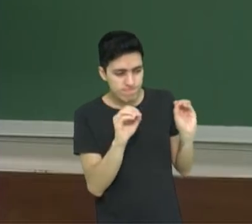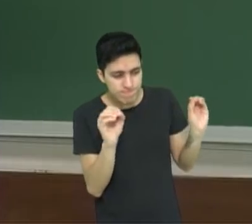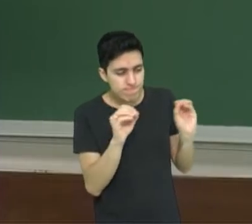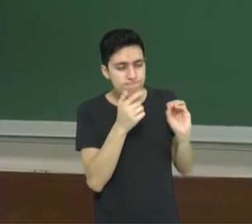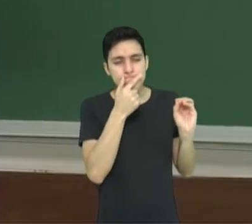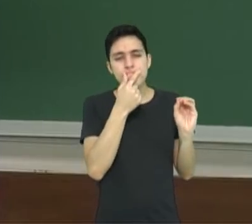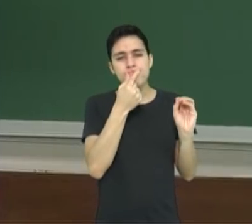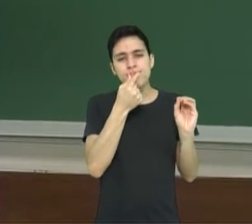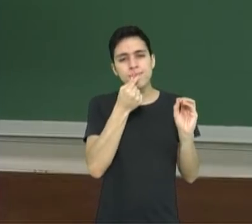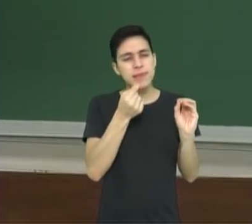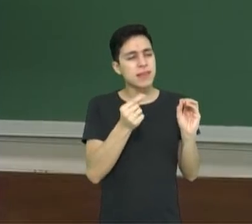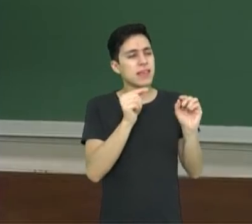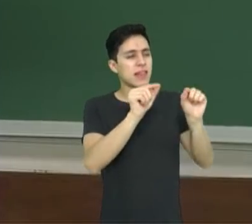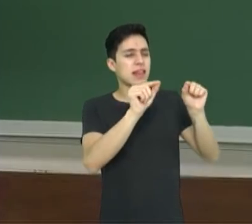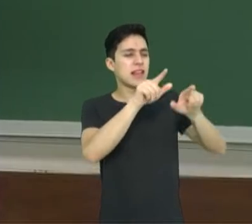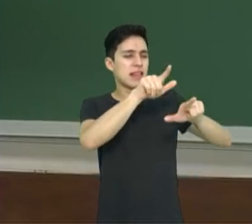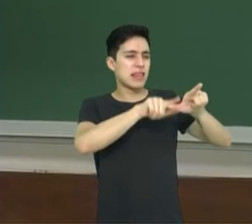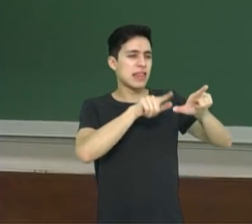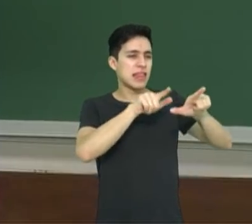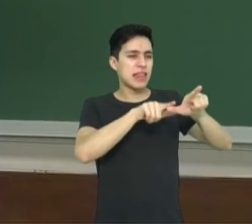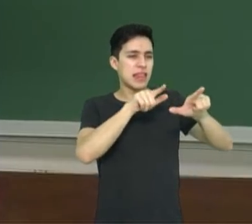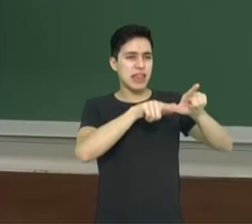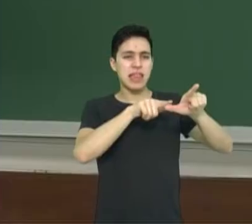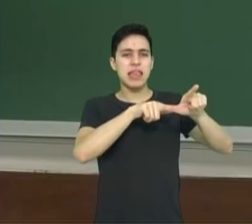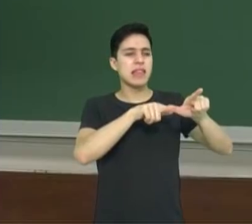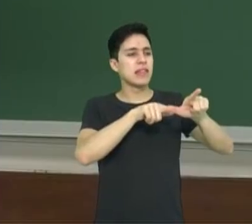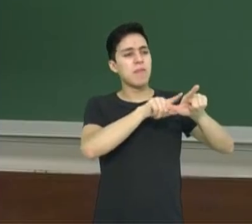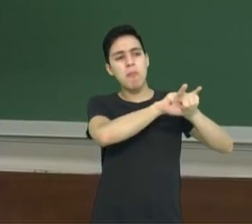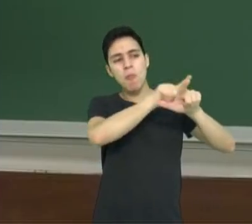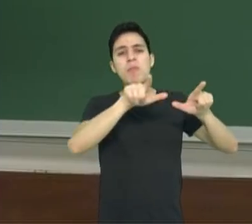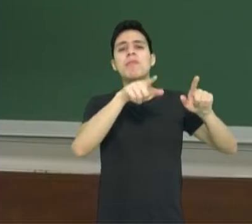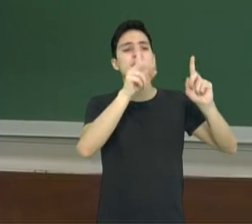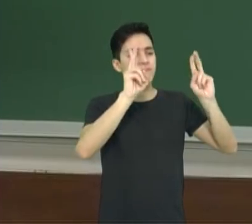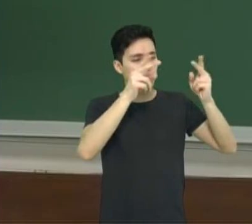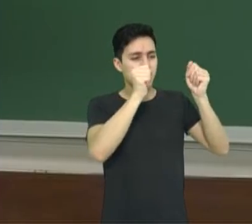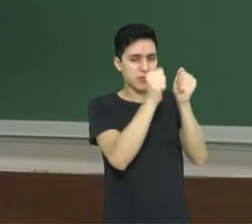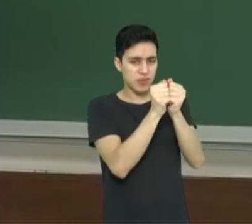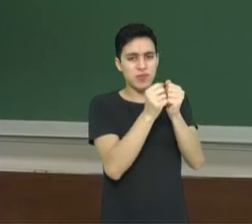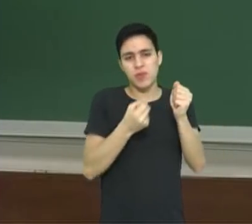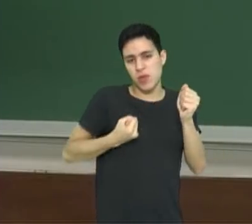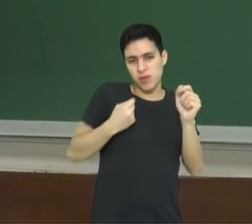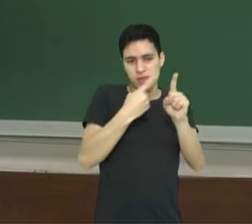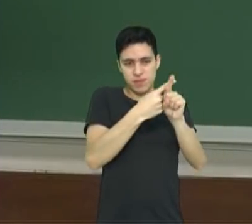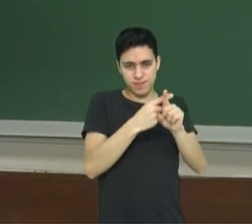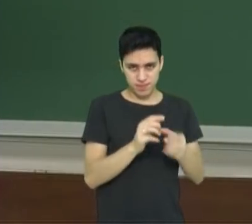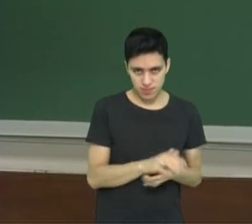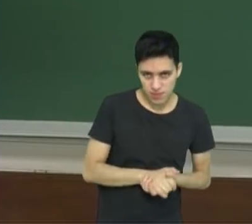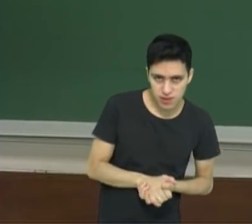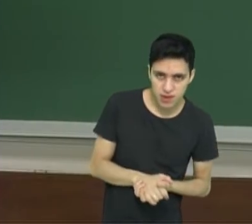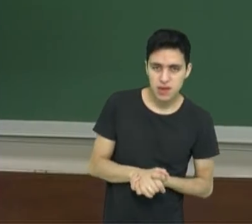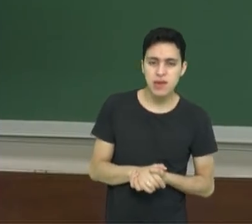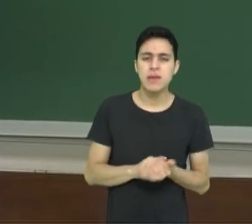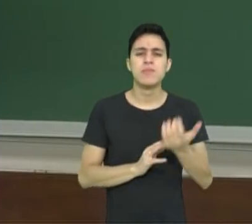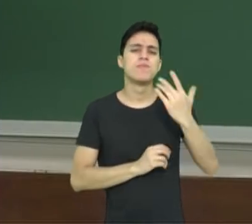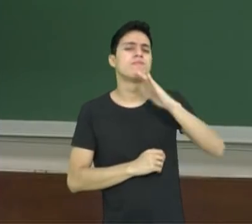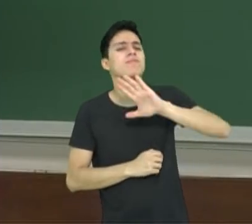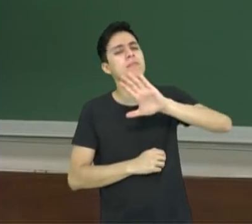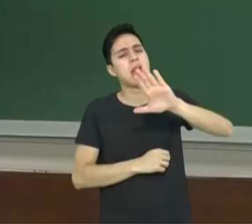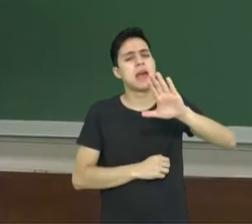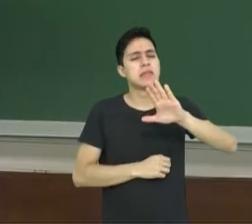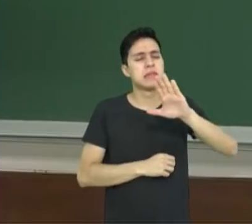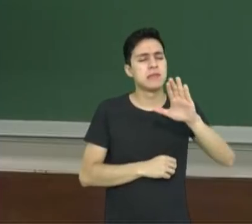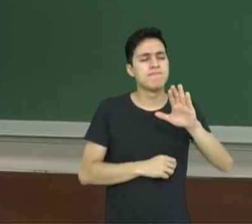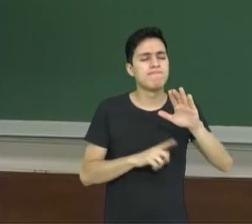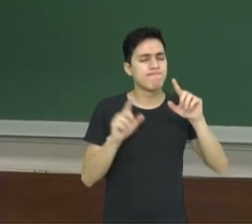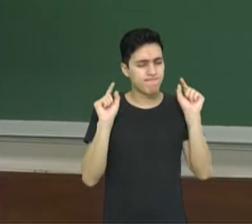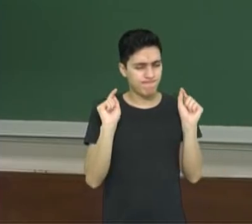letra aqui sem um número na frente multiplicando, ok? Mas nós temos um